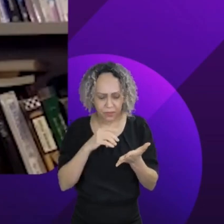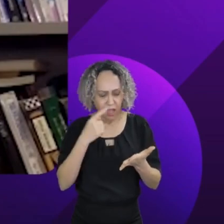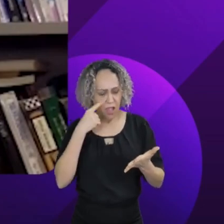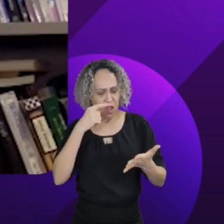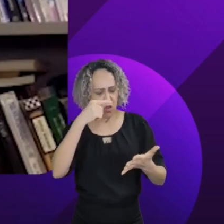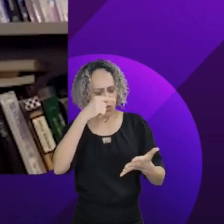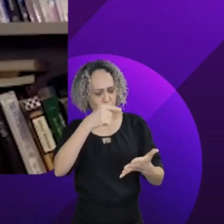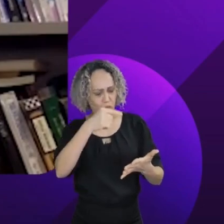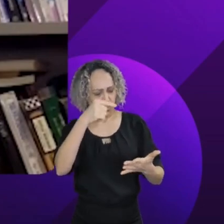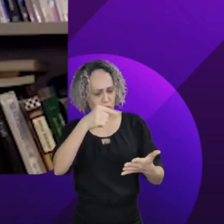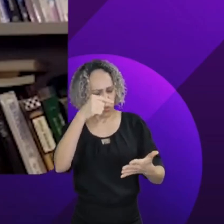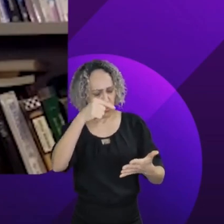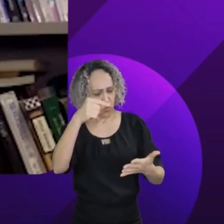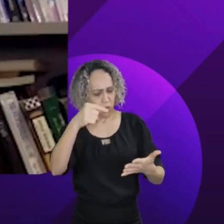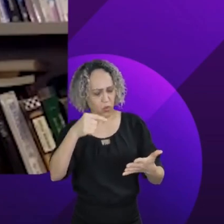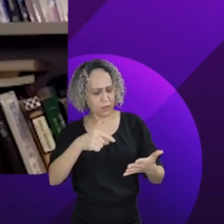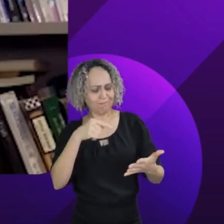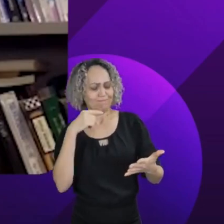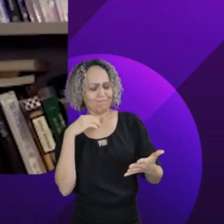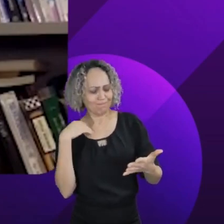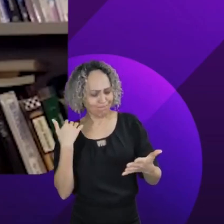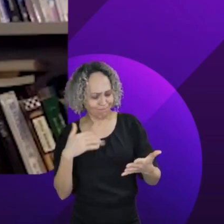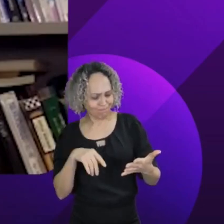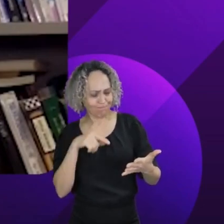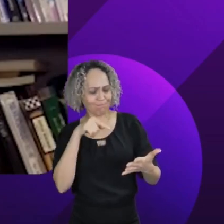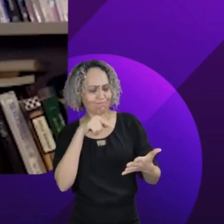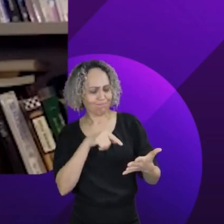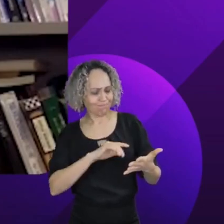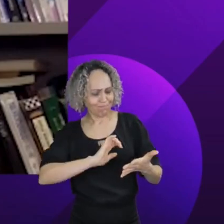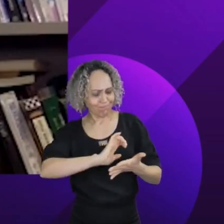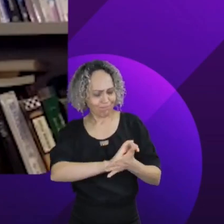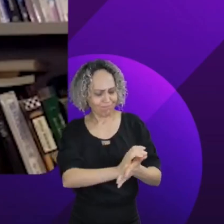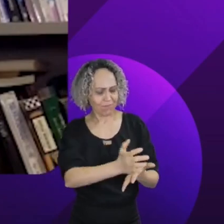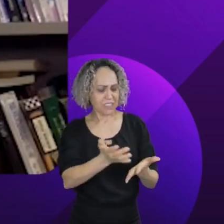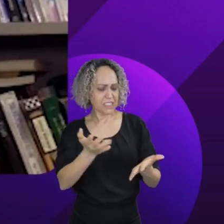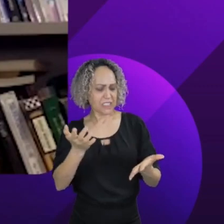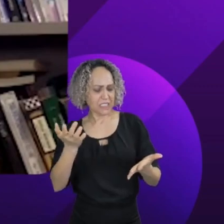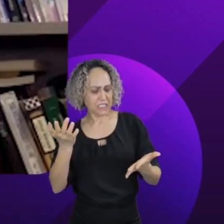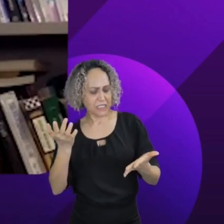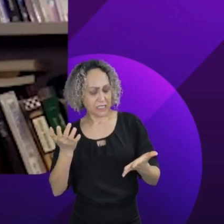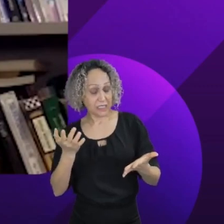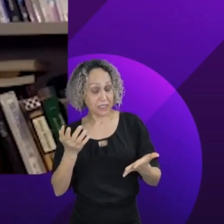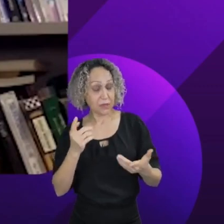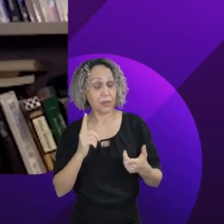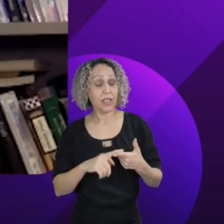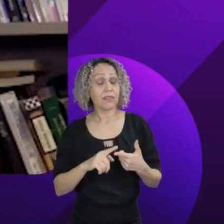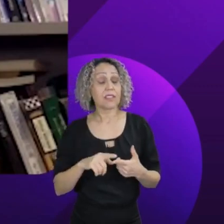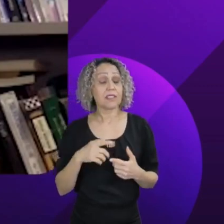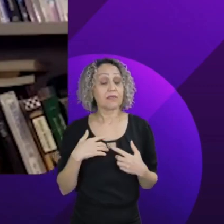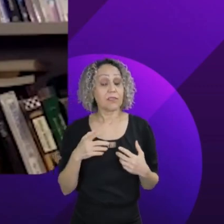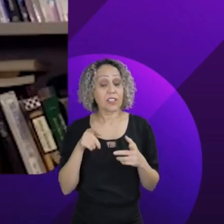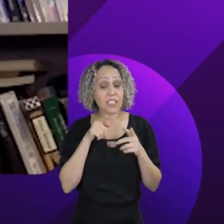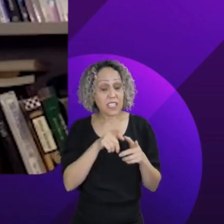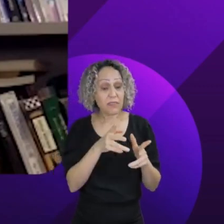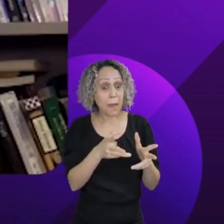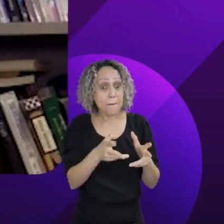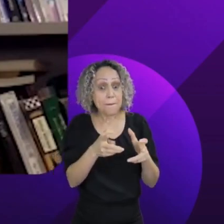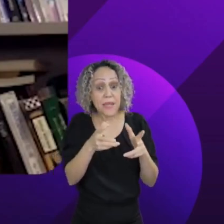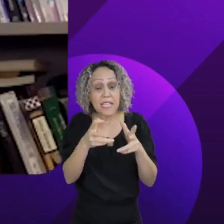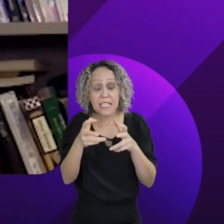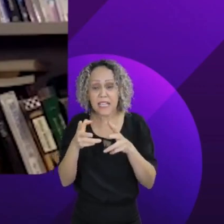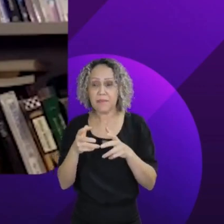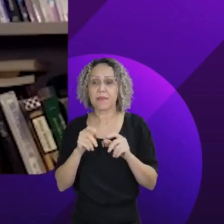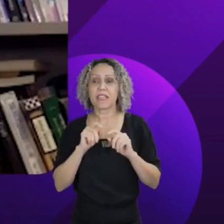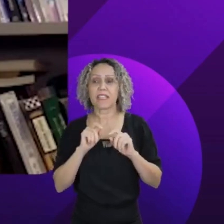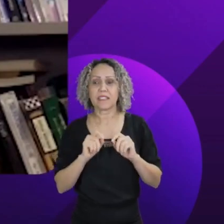elas têm se manifestado no ambiente de trabalho e você vai dando materialidade, né, para